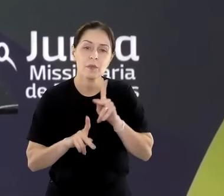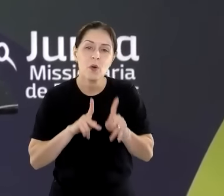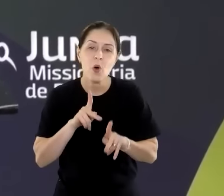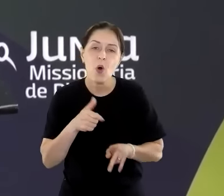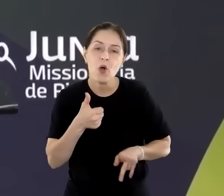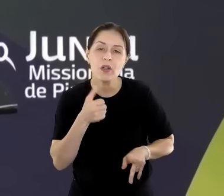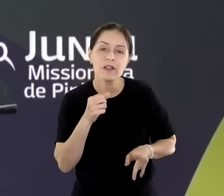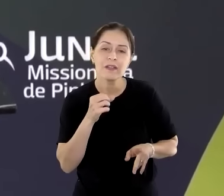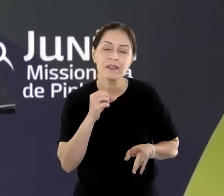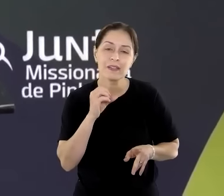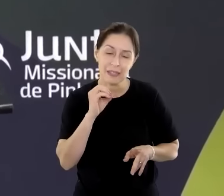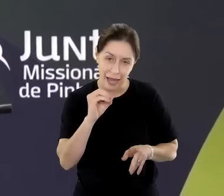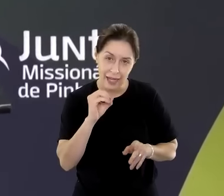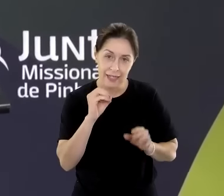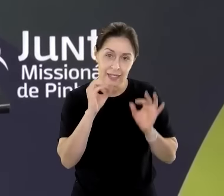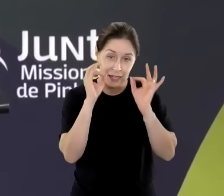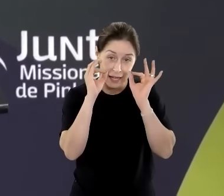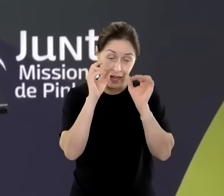Todo-Poderoso.